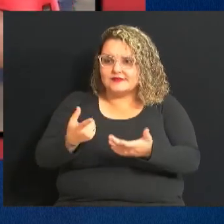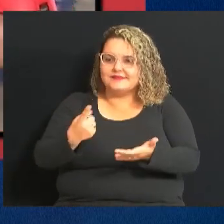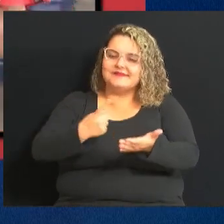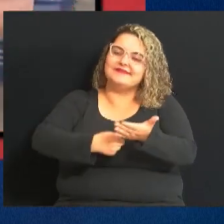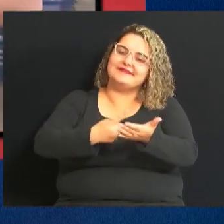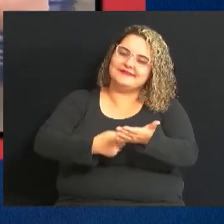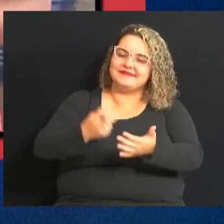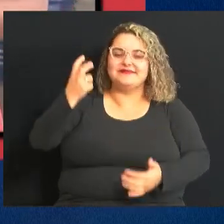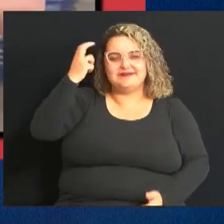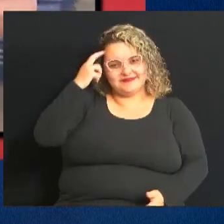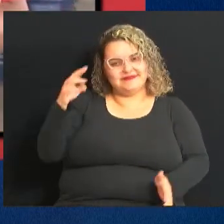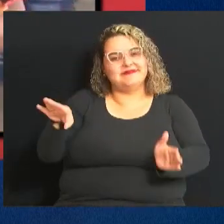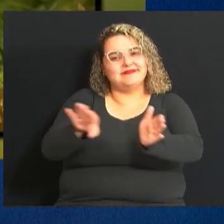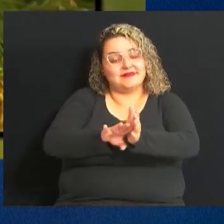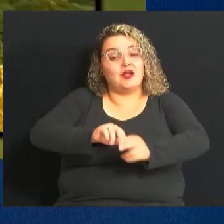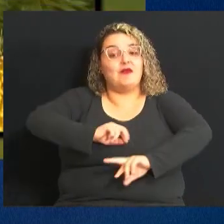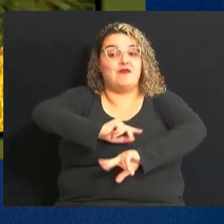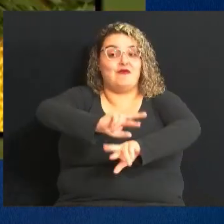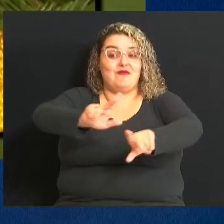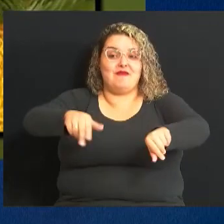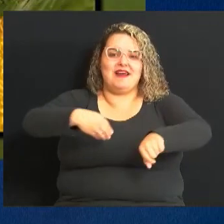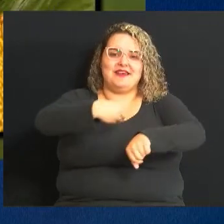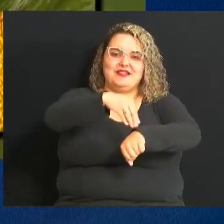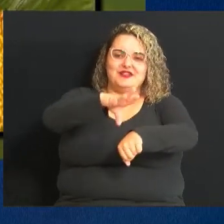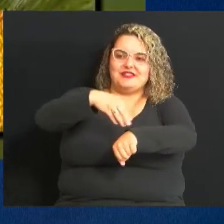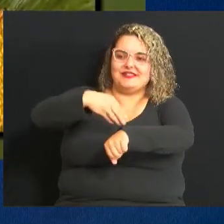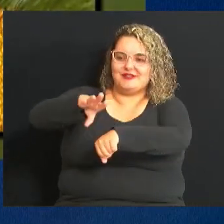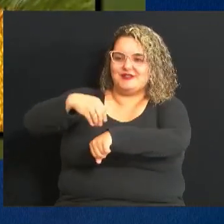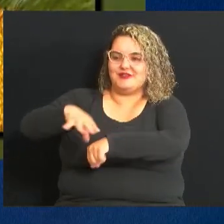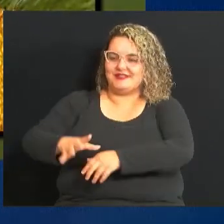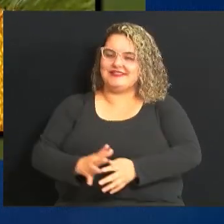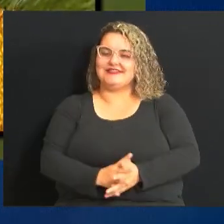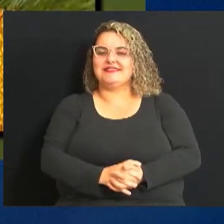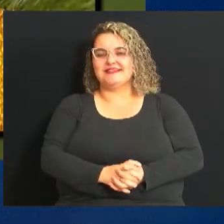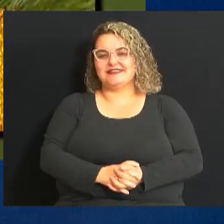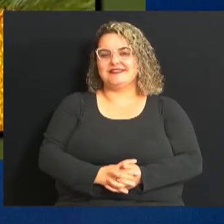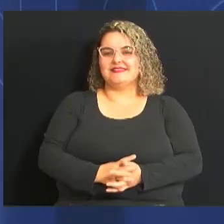Cultural chega com muitas dicas.